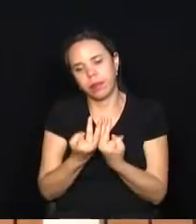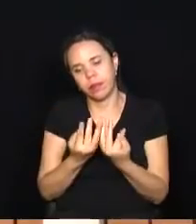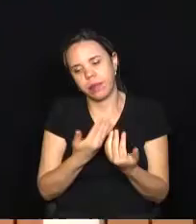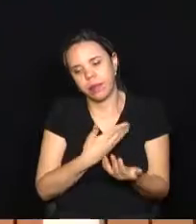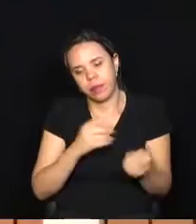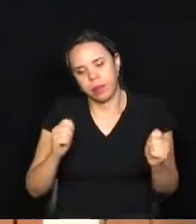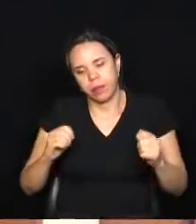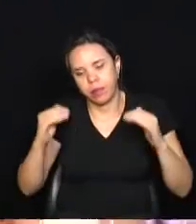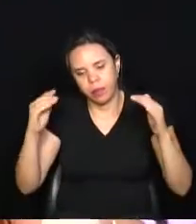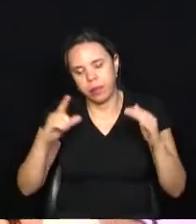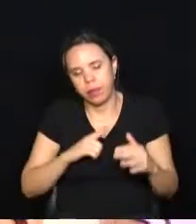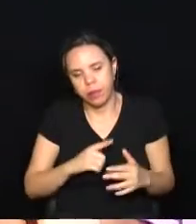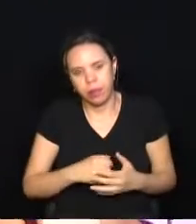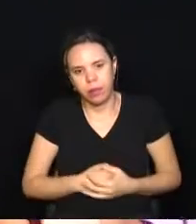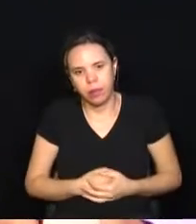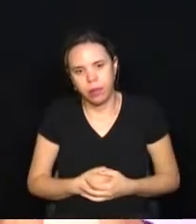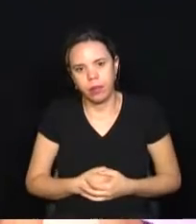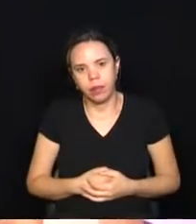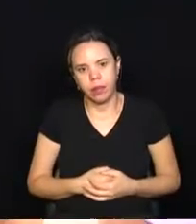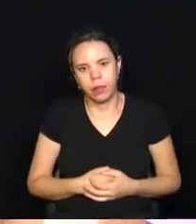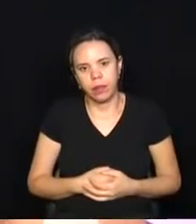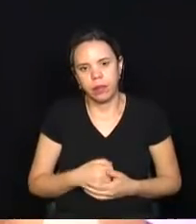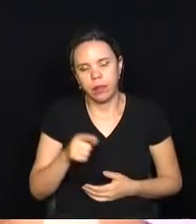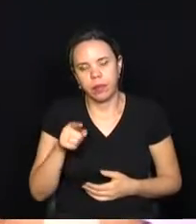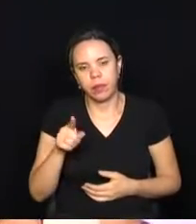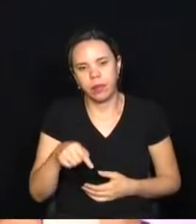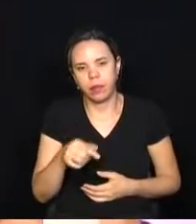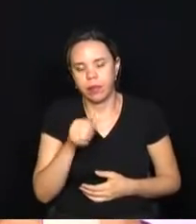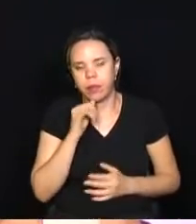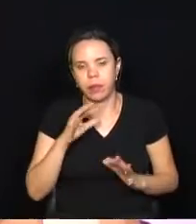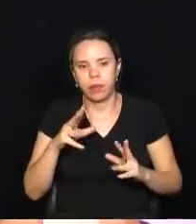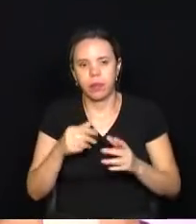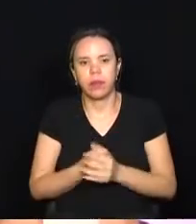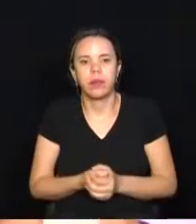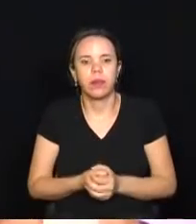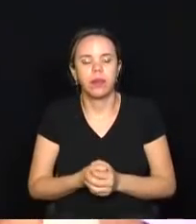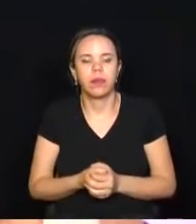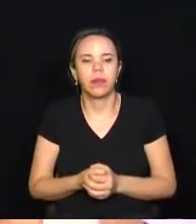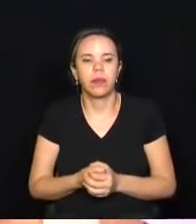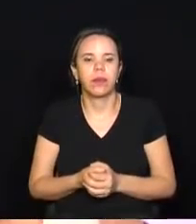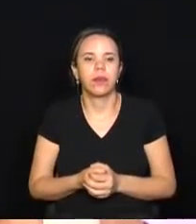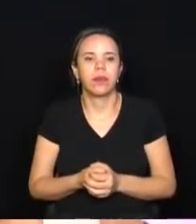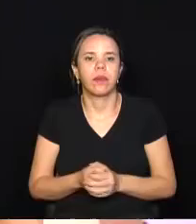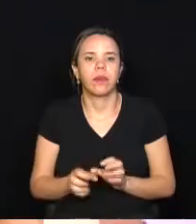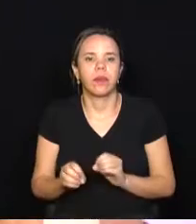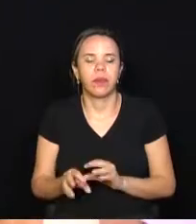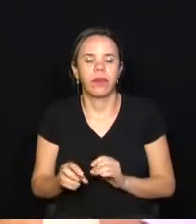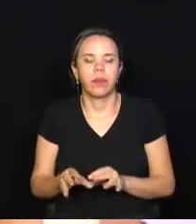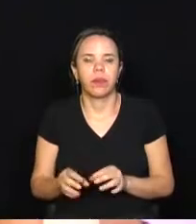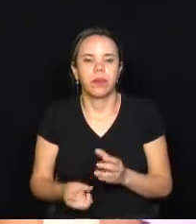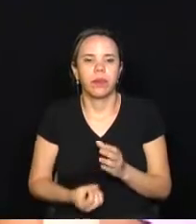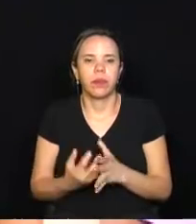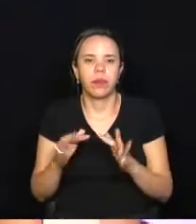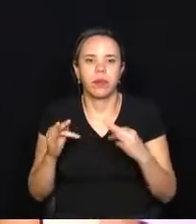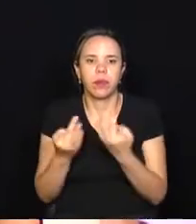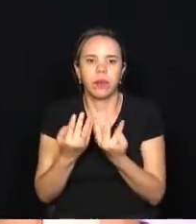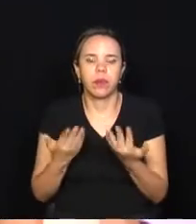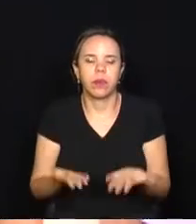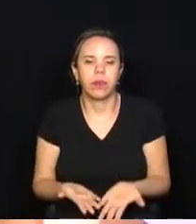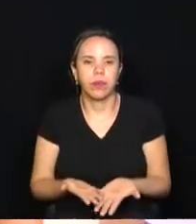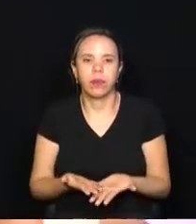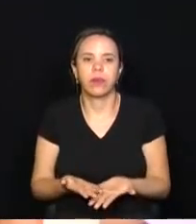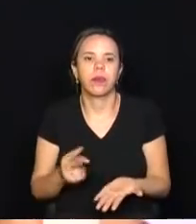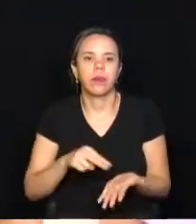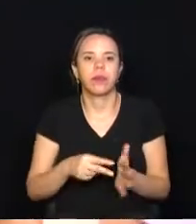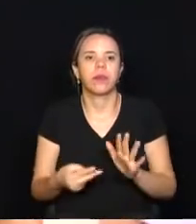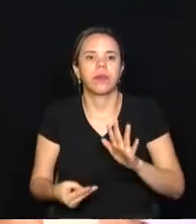máximo que se tem. Né? A questão toda, tá, de formação né, ela sai da família. Né? Quer dizer,